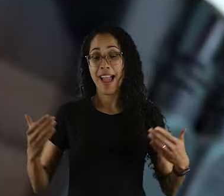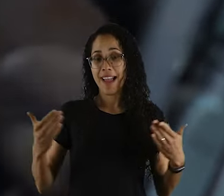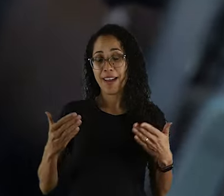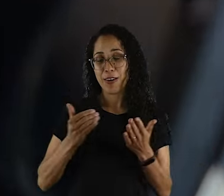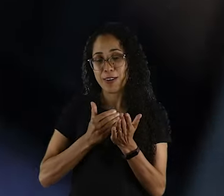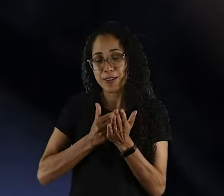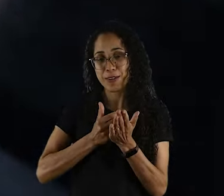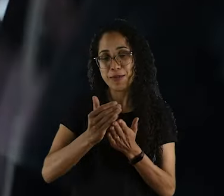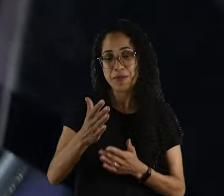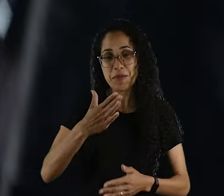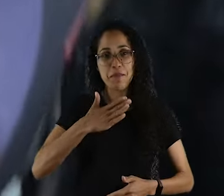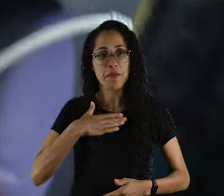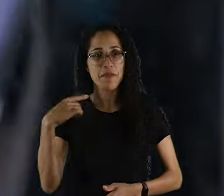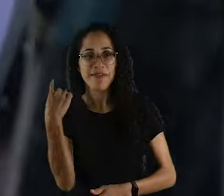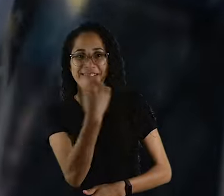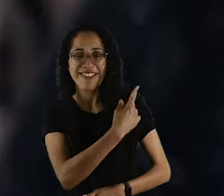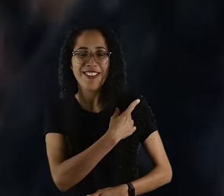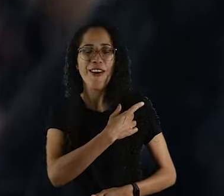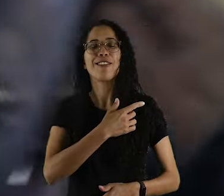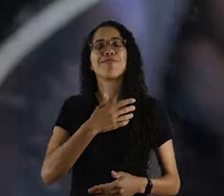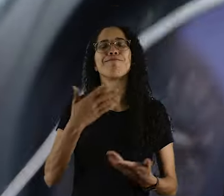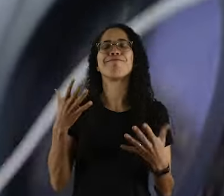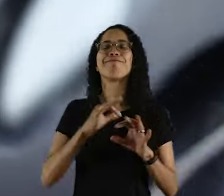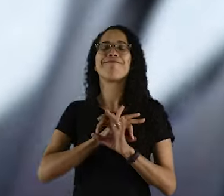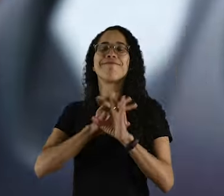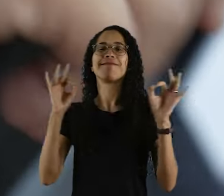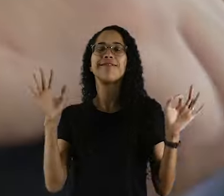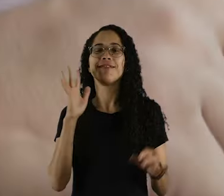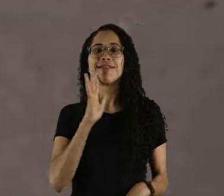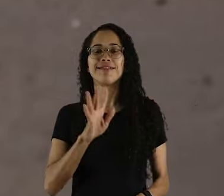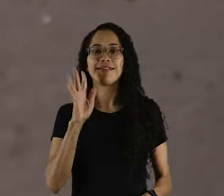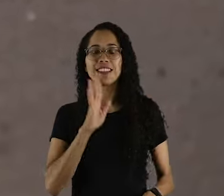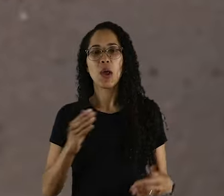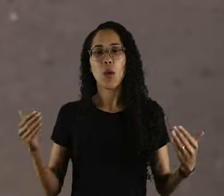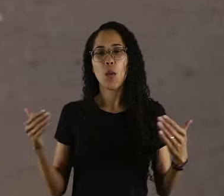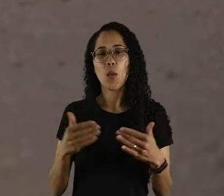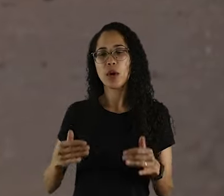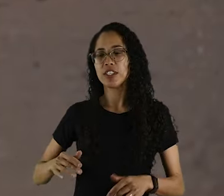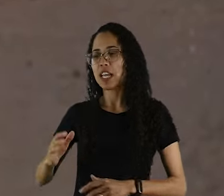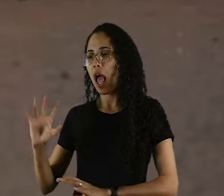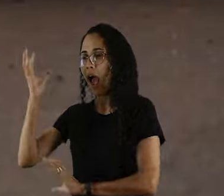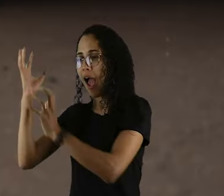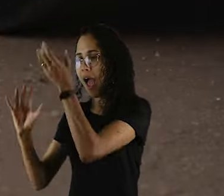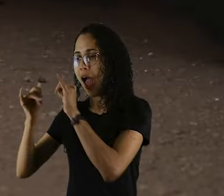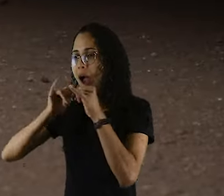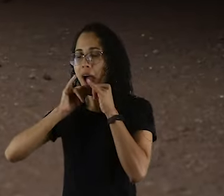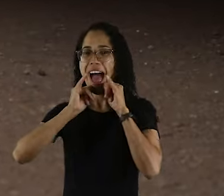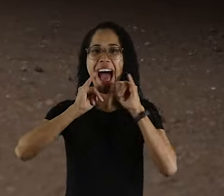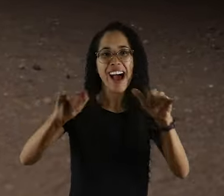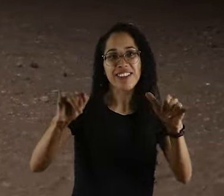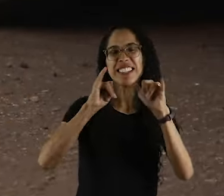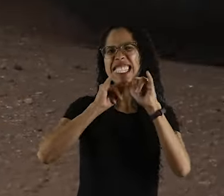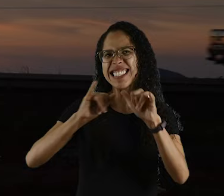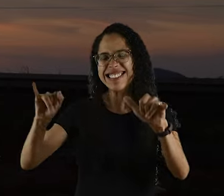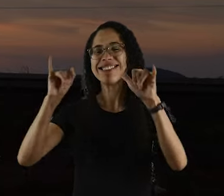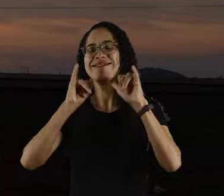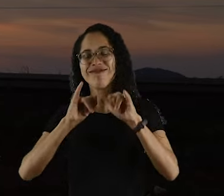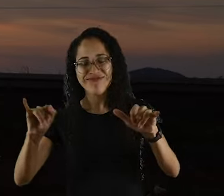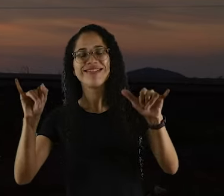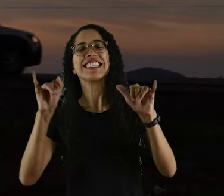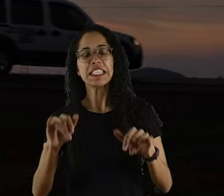Está no ar o seu, o meu, o nosso programa preferido. Hoje trazendo muita notícia sobre tudo que está acontecendo